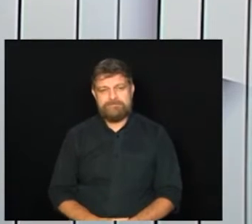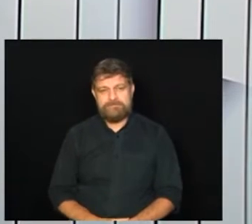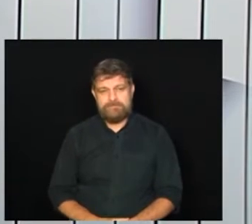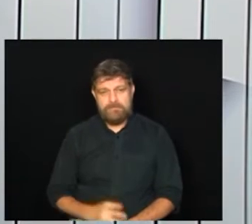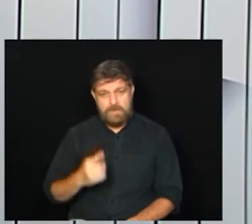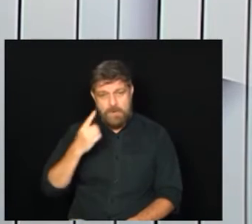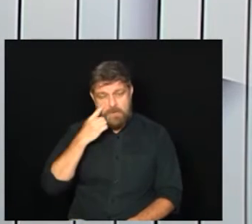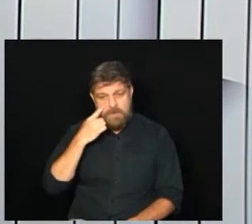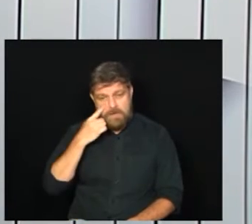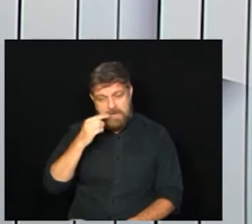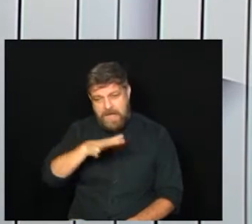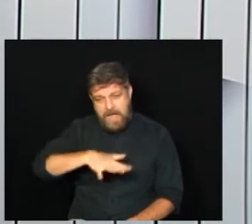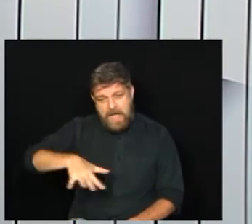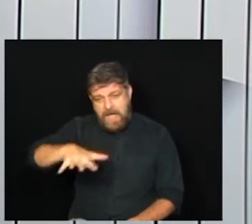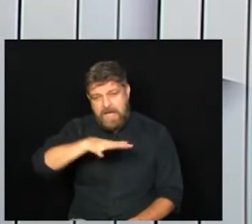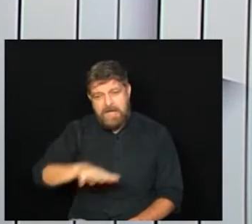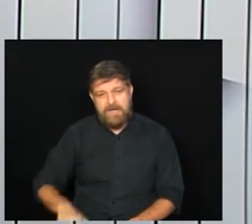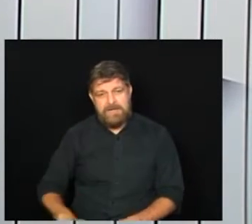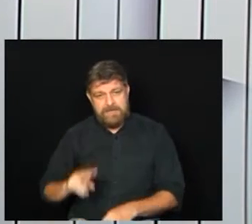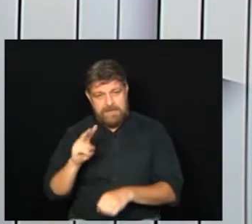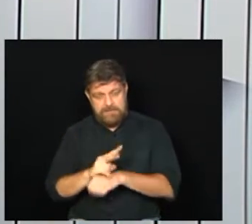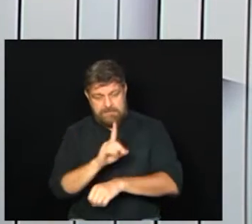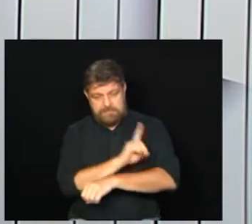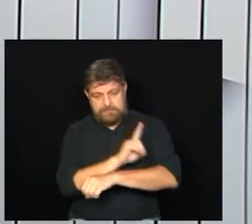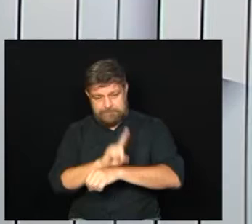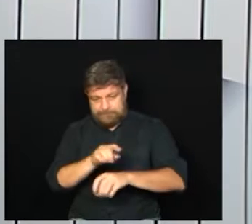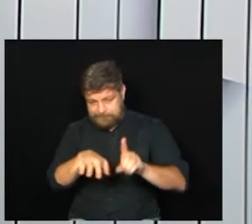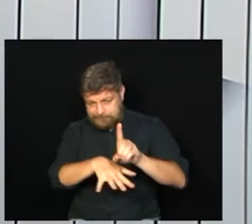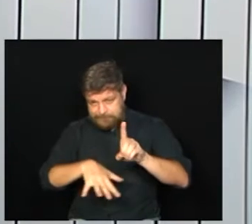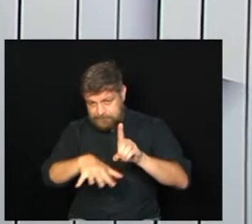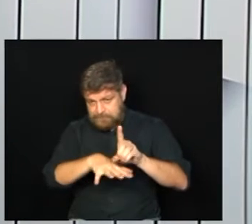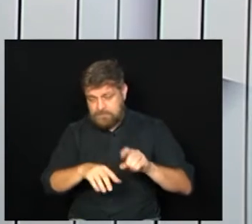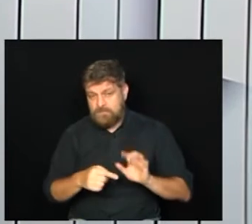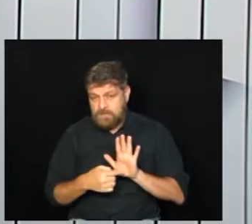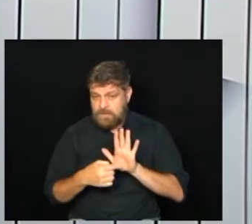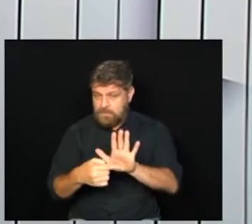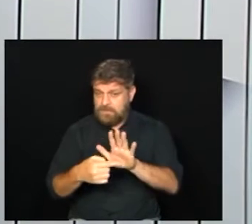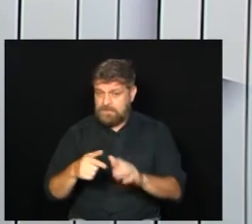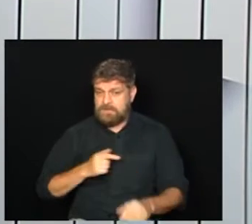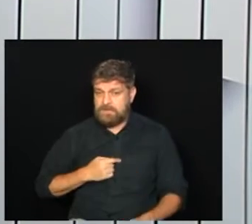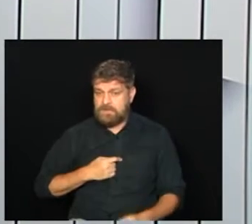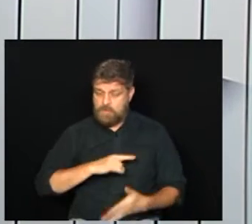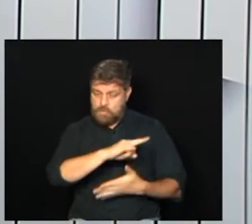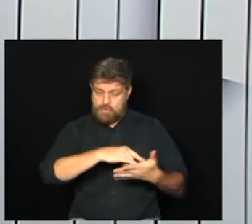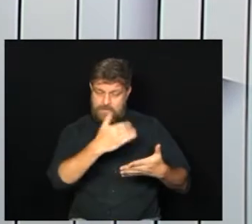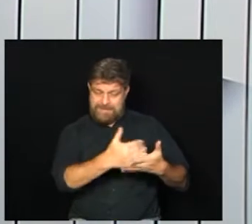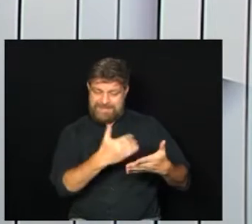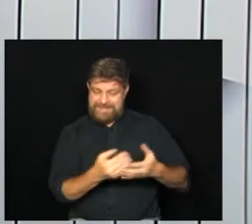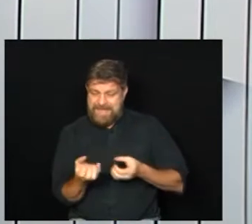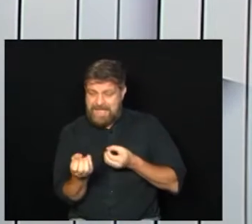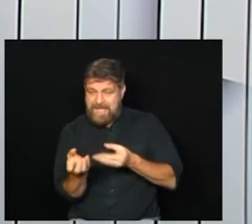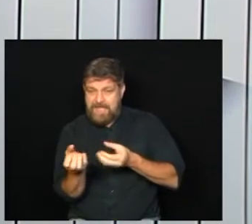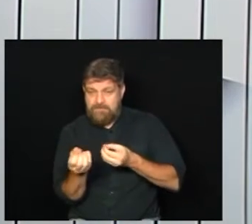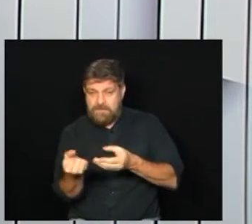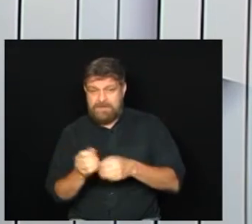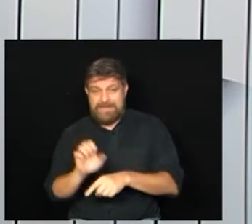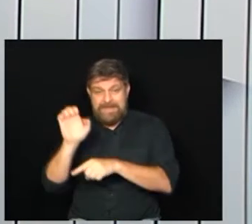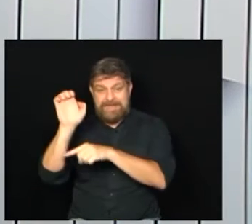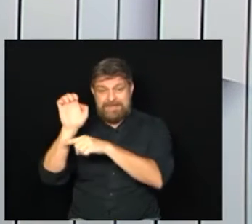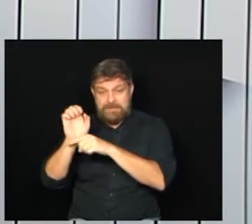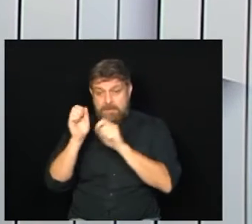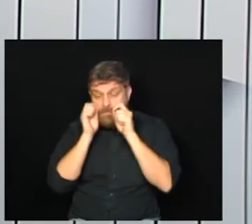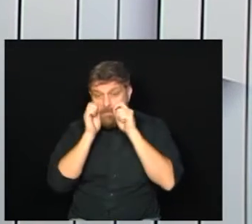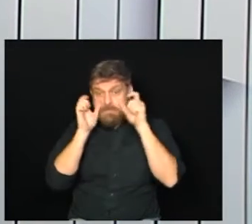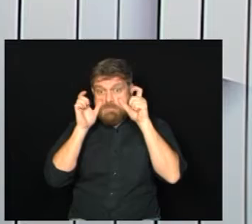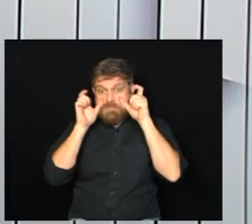Olha só, o Departamento de Defesa Civil do município emitiu o boletim informando que o estado de